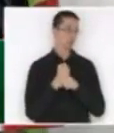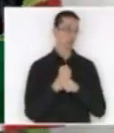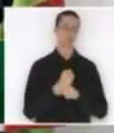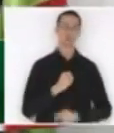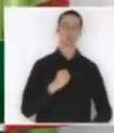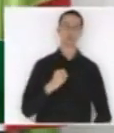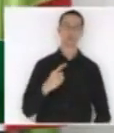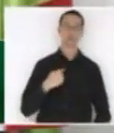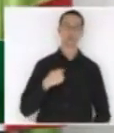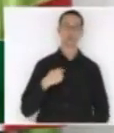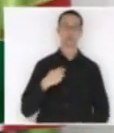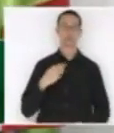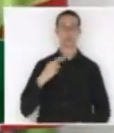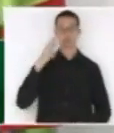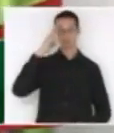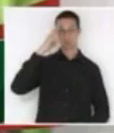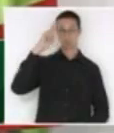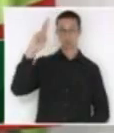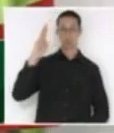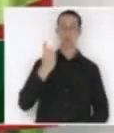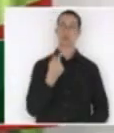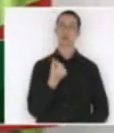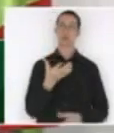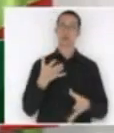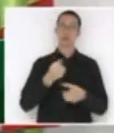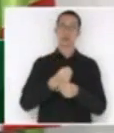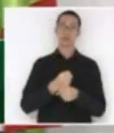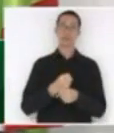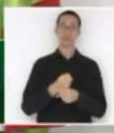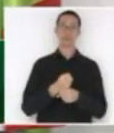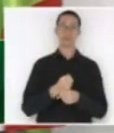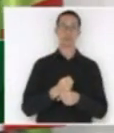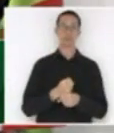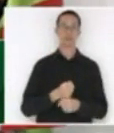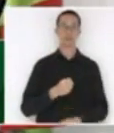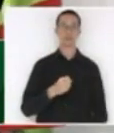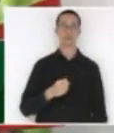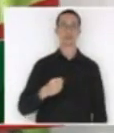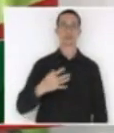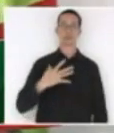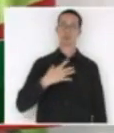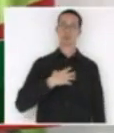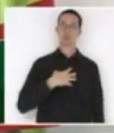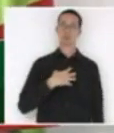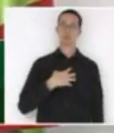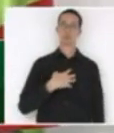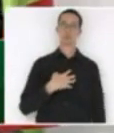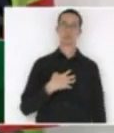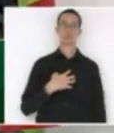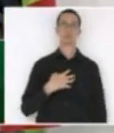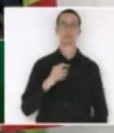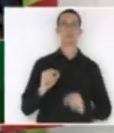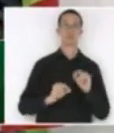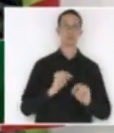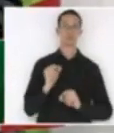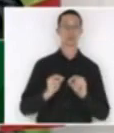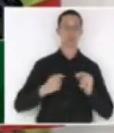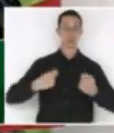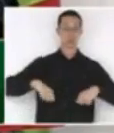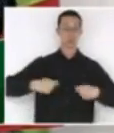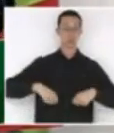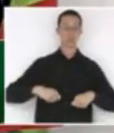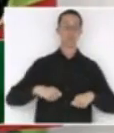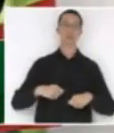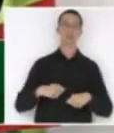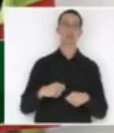diretor do orçamento regionalizado, sentir na pele a necessidade e a angústia de